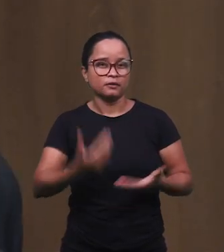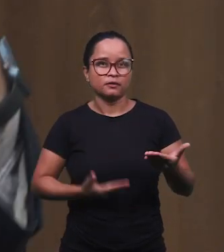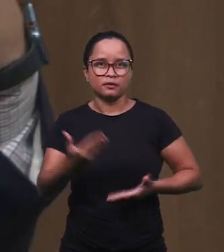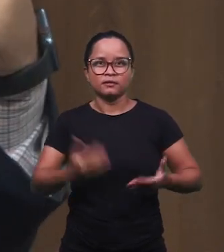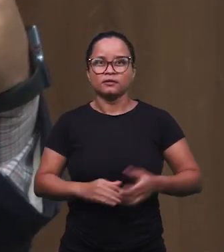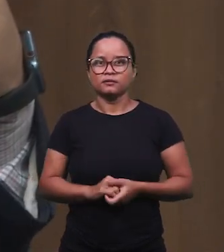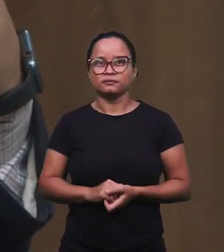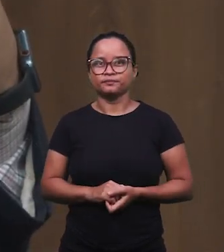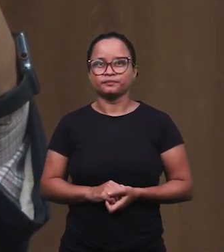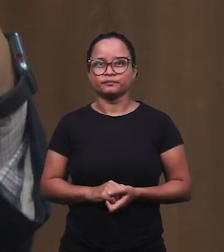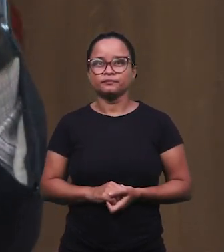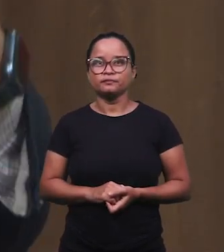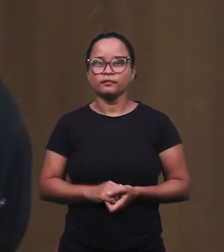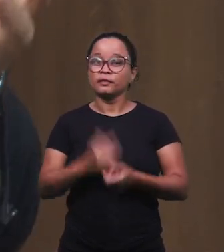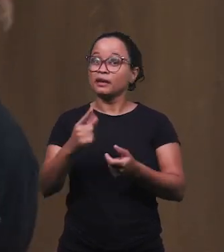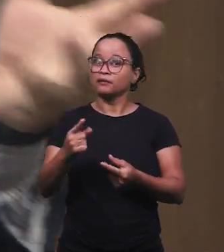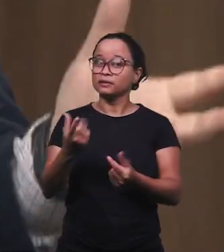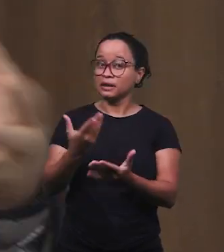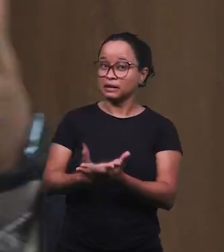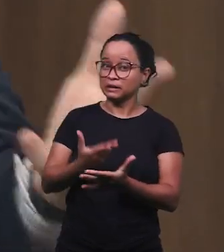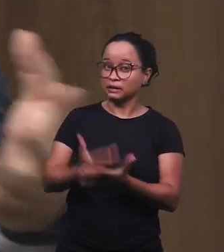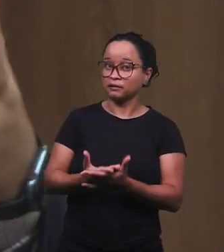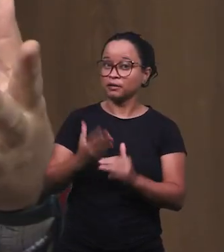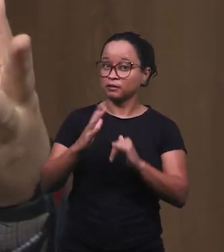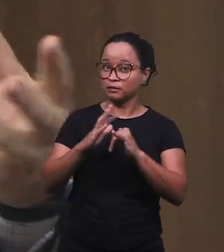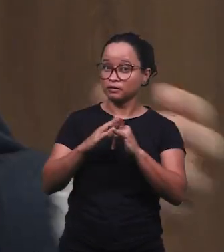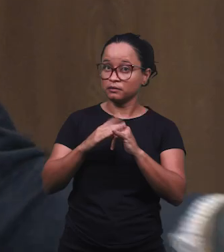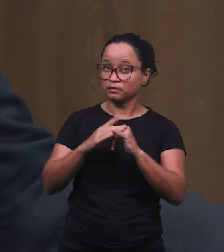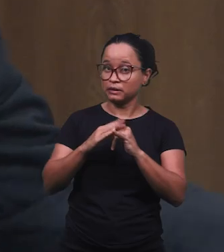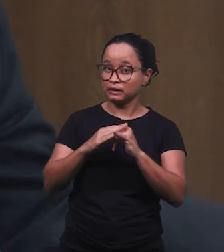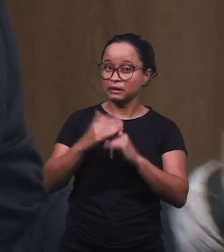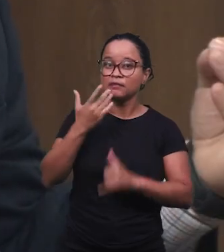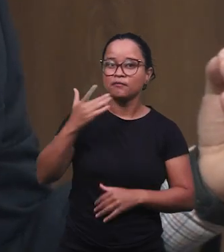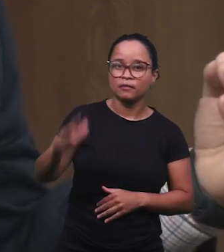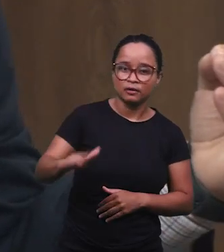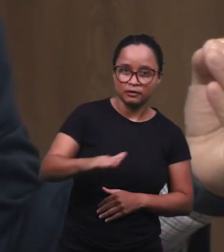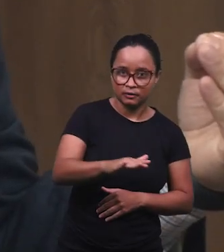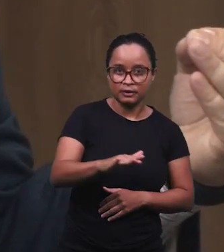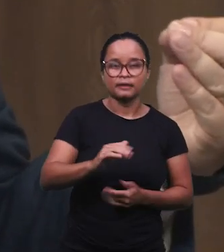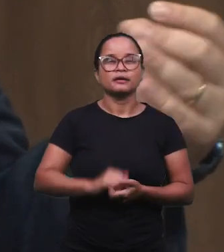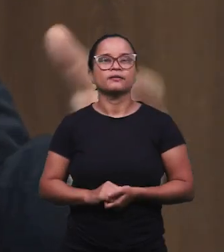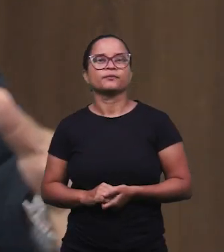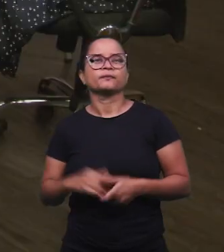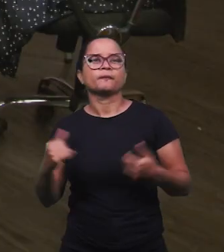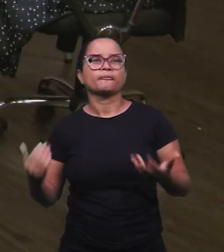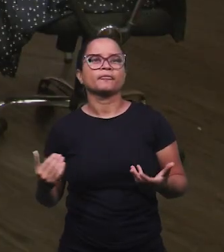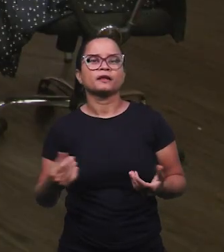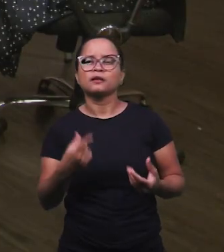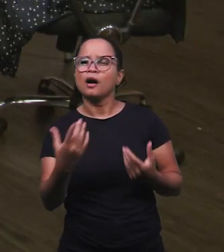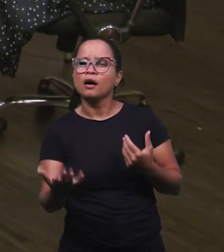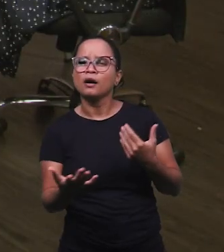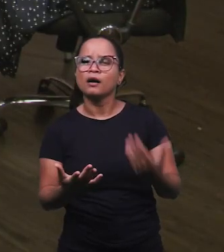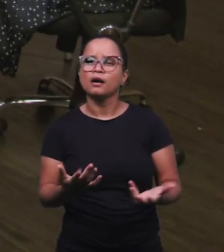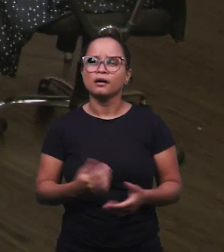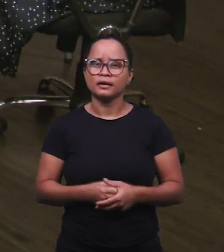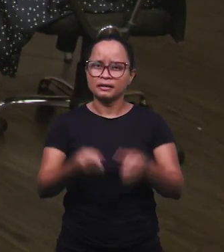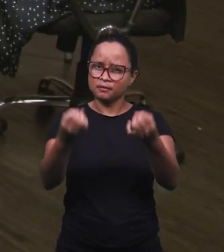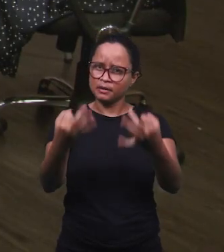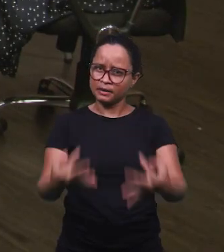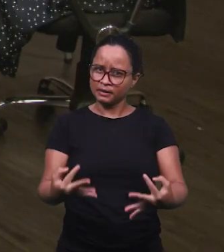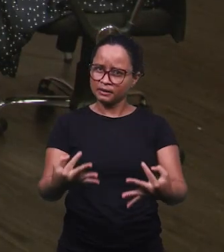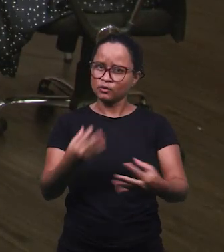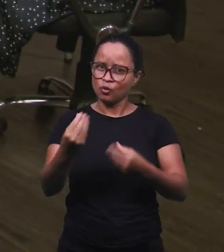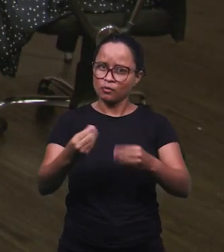estava comentando, estava dando aulinhas no YouTube, aulinhas de criança, pastor Josias. E ali ela estava dando ali,